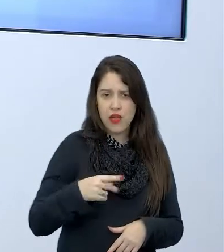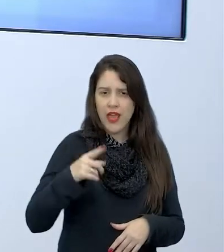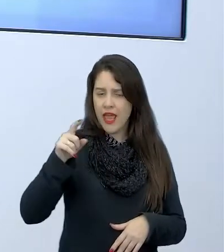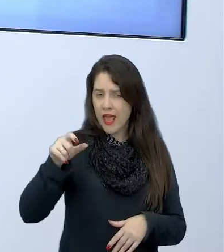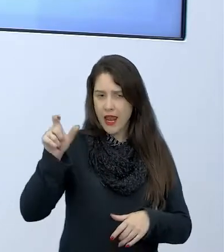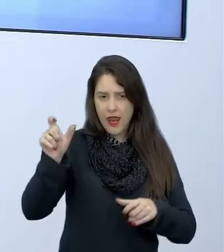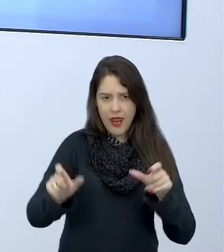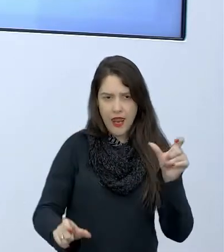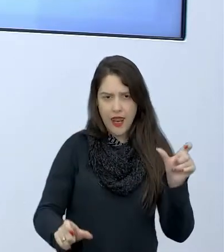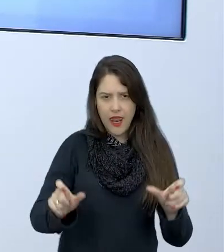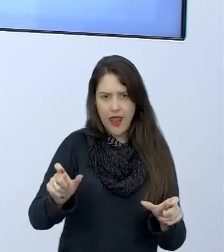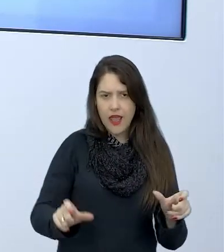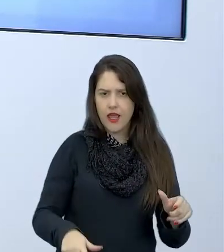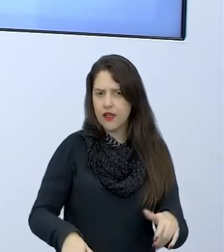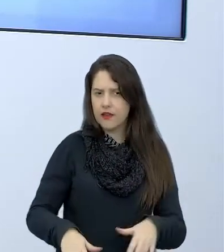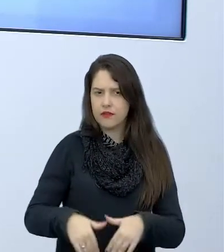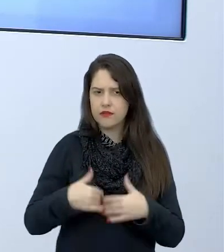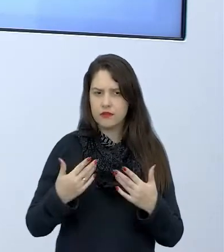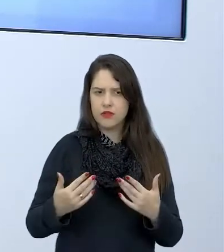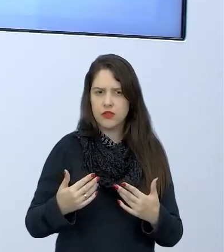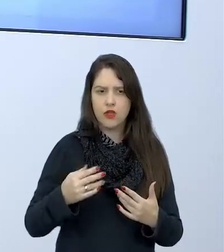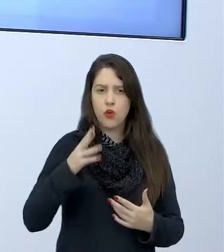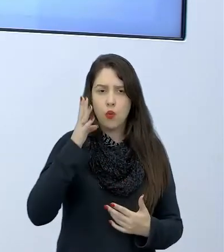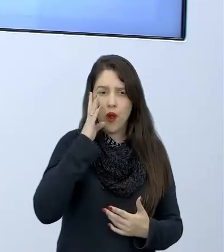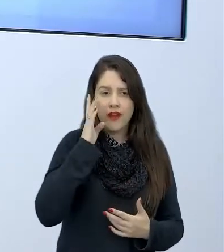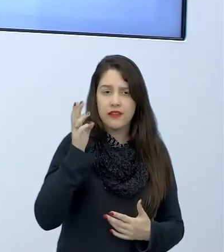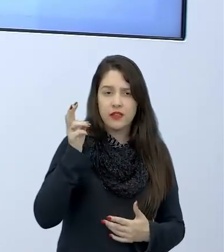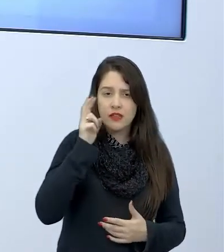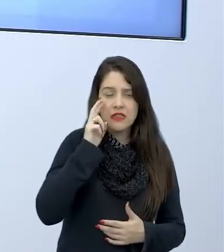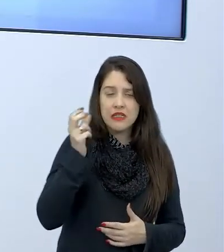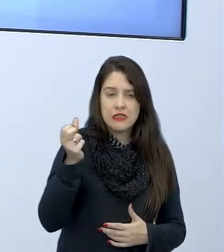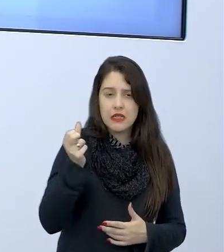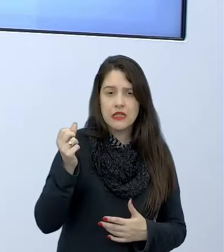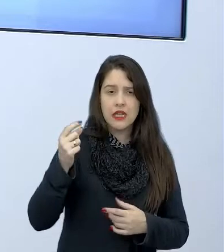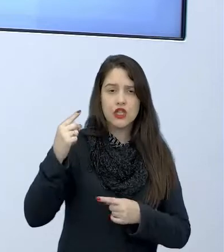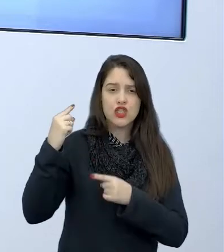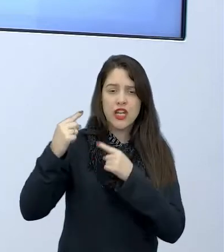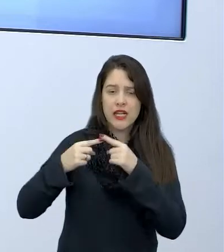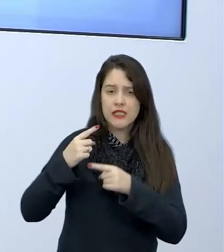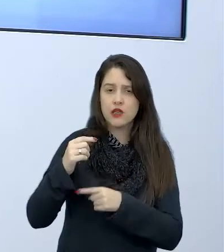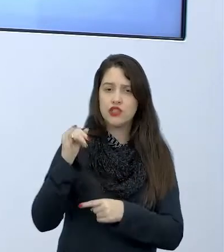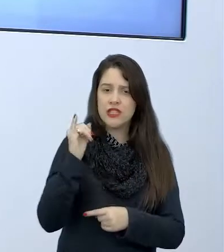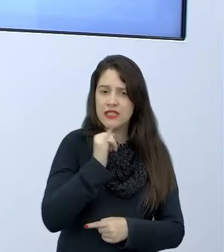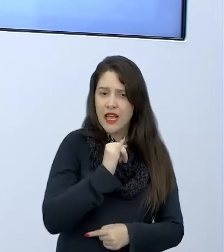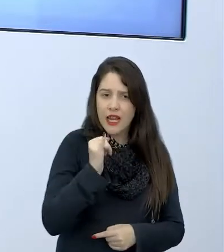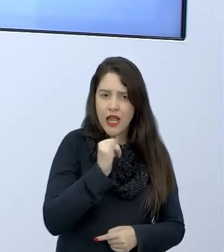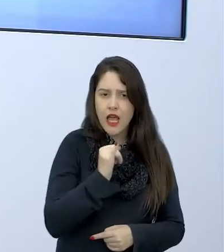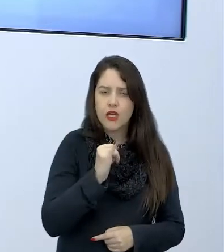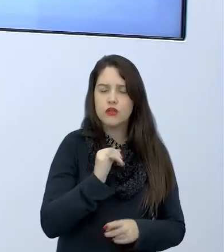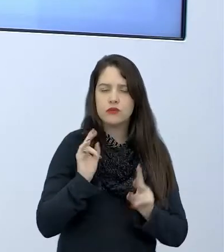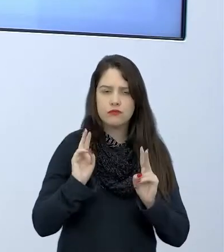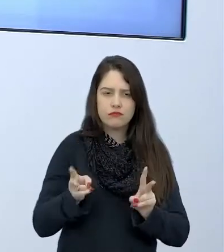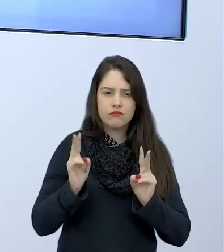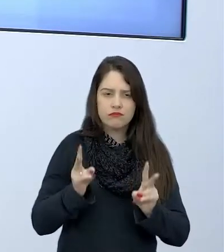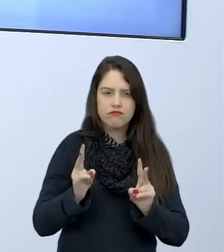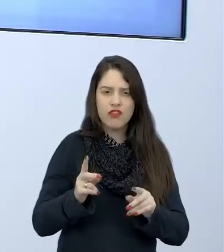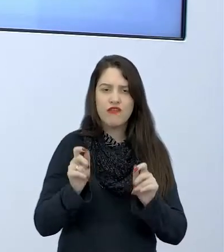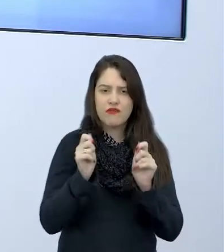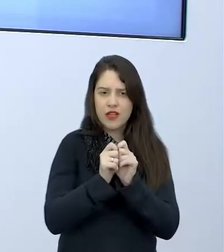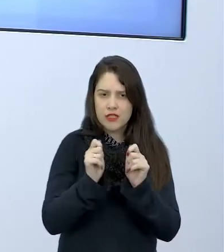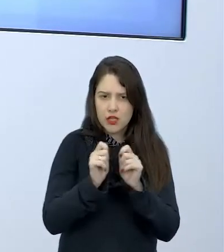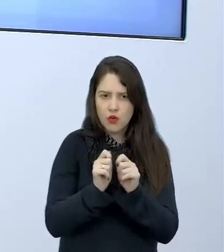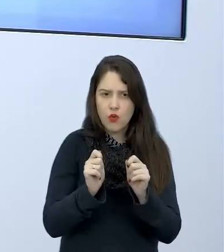já, sei lá, já é a quarta, quinta, sexta geração de italianos, né, que se mantém ali fazendo comida,